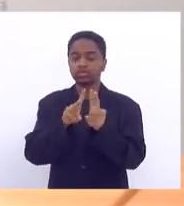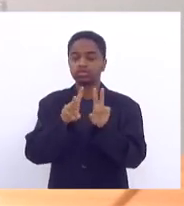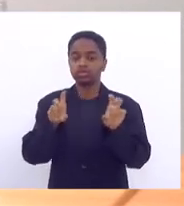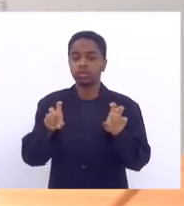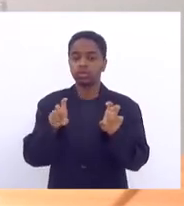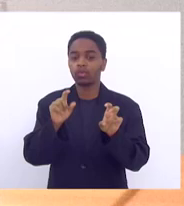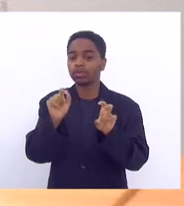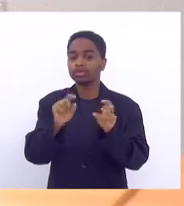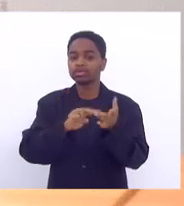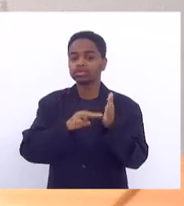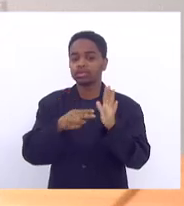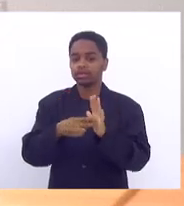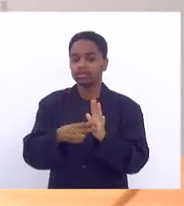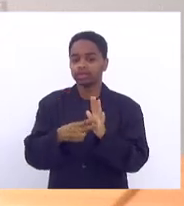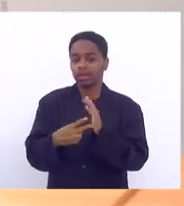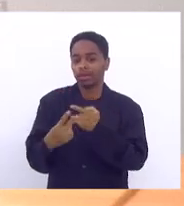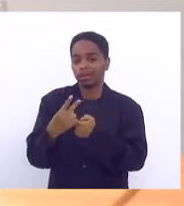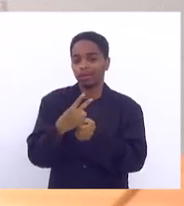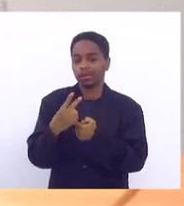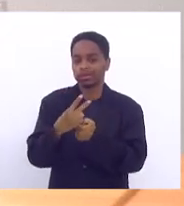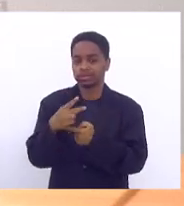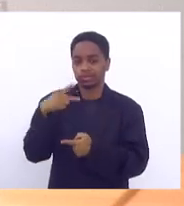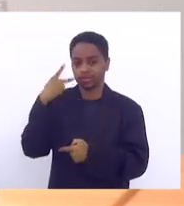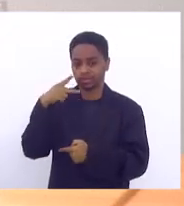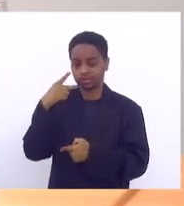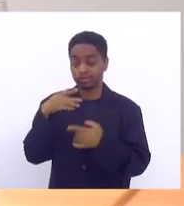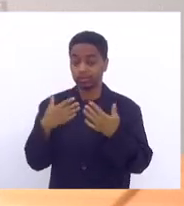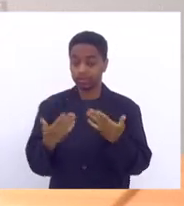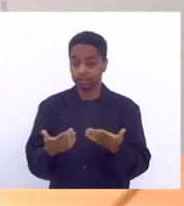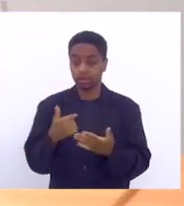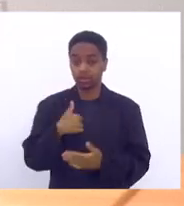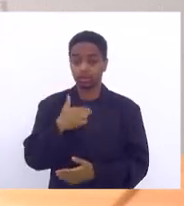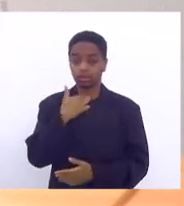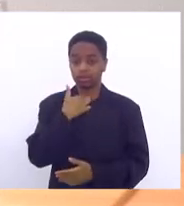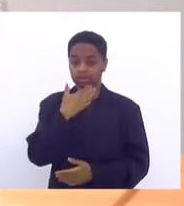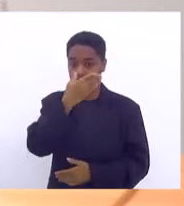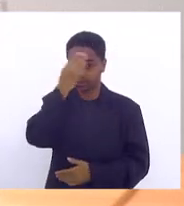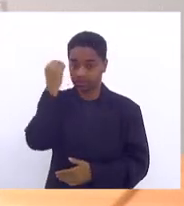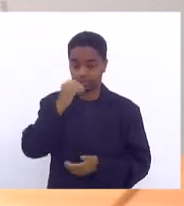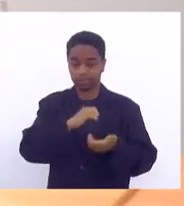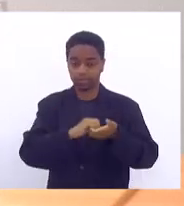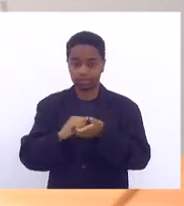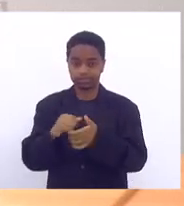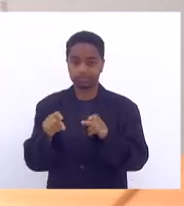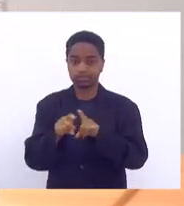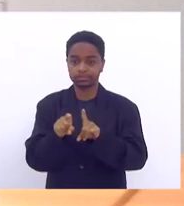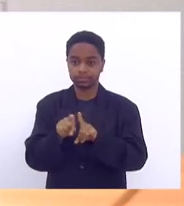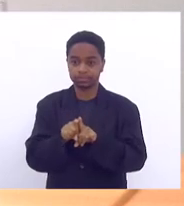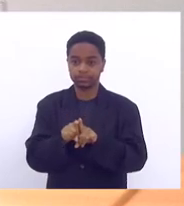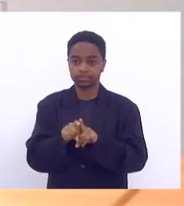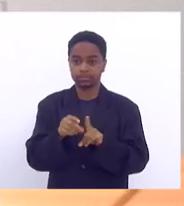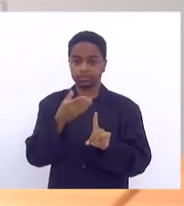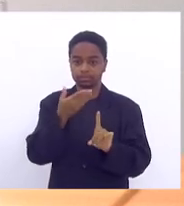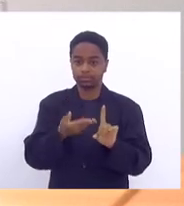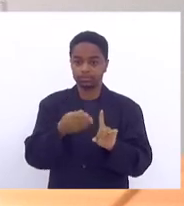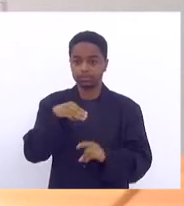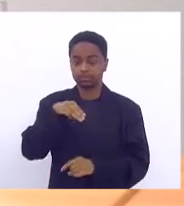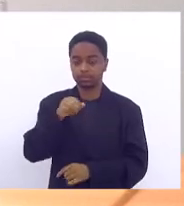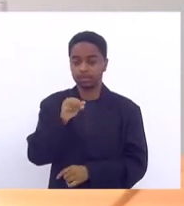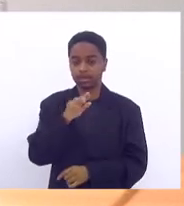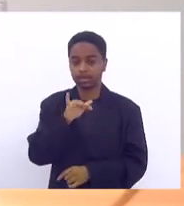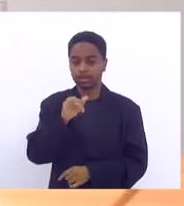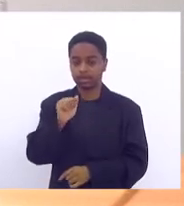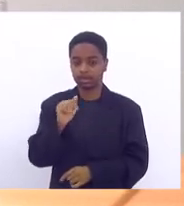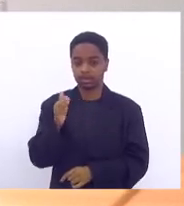a imunidade parlamentar não poderia deixar de saudar também a queridíssima Maria Lúcia que eu me